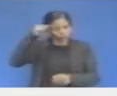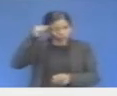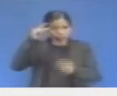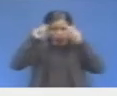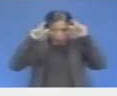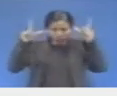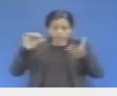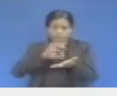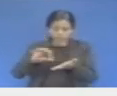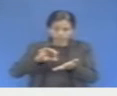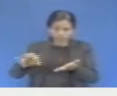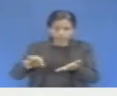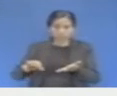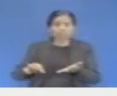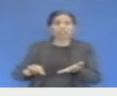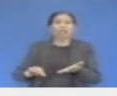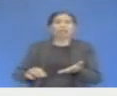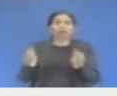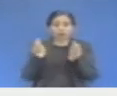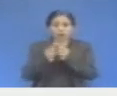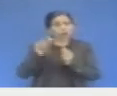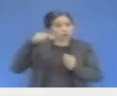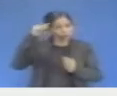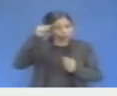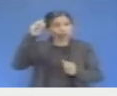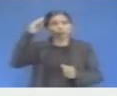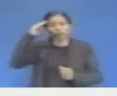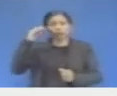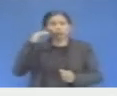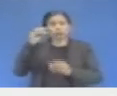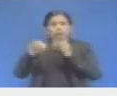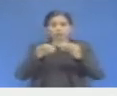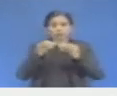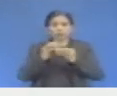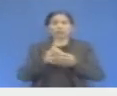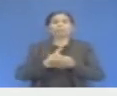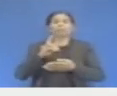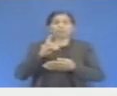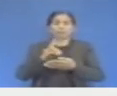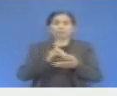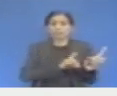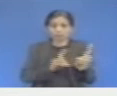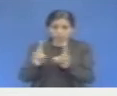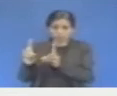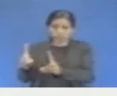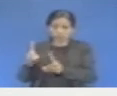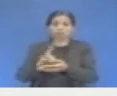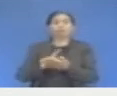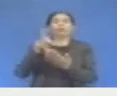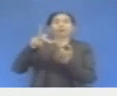acordo ida ho governo Korea konaba implementação programa Semaul Undong iha